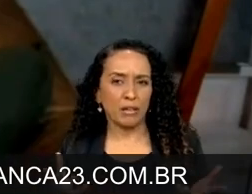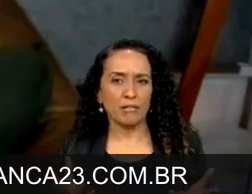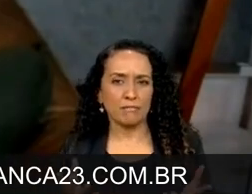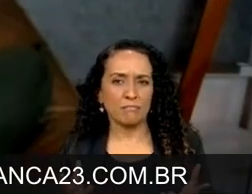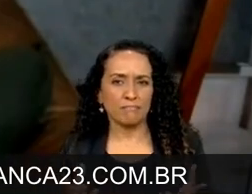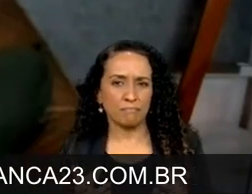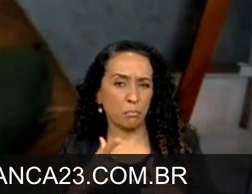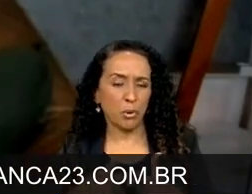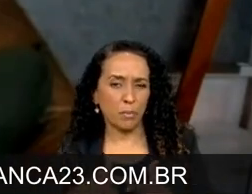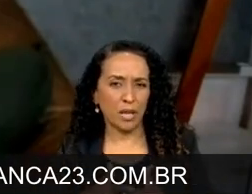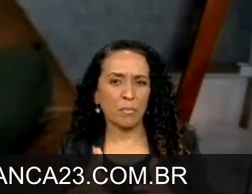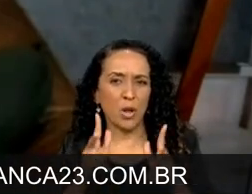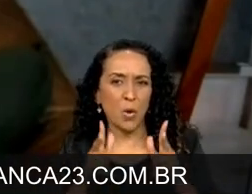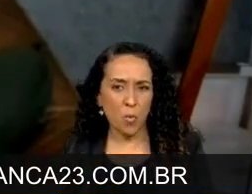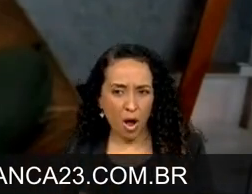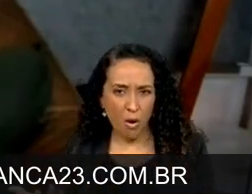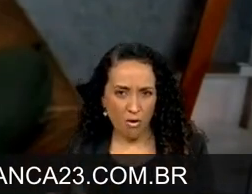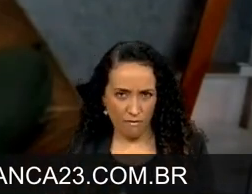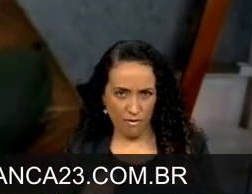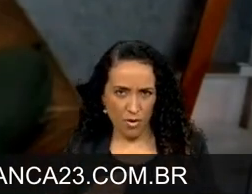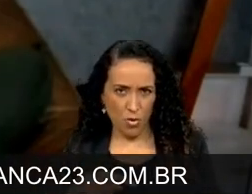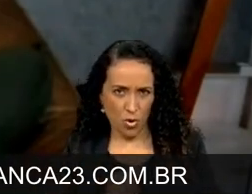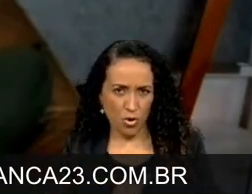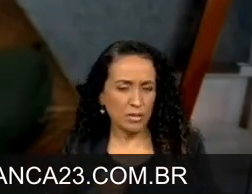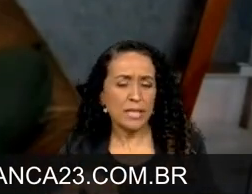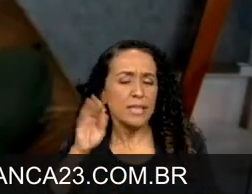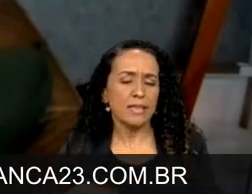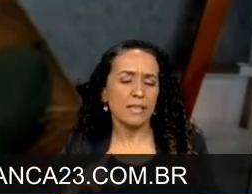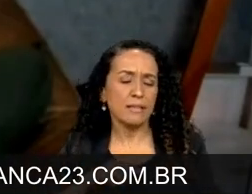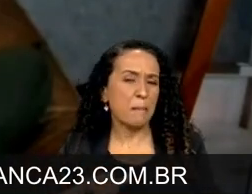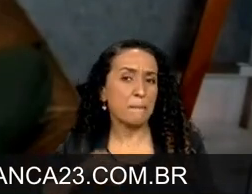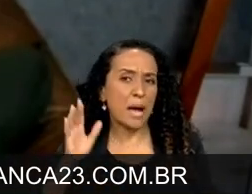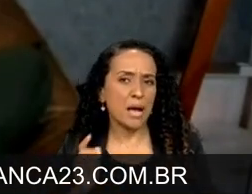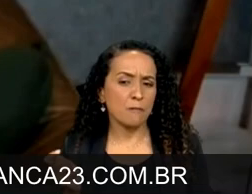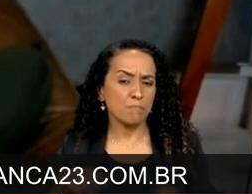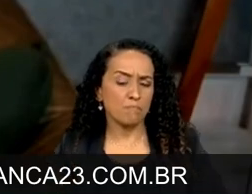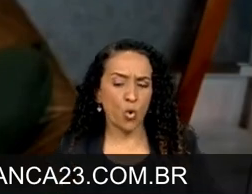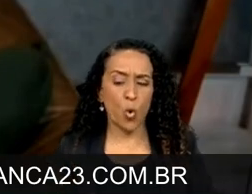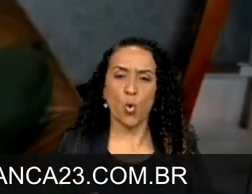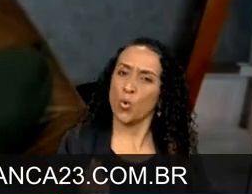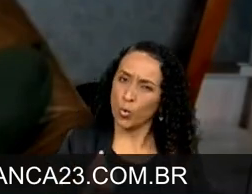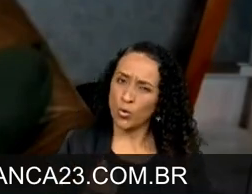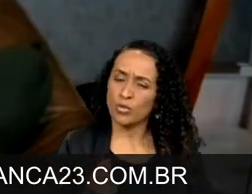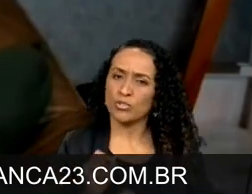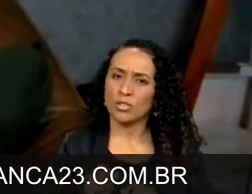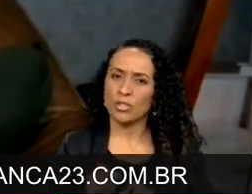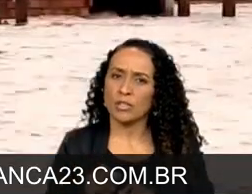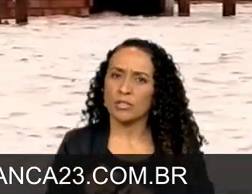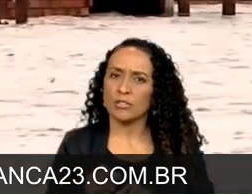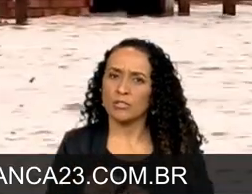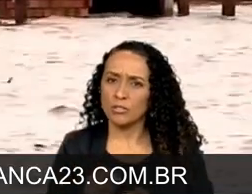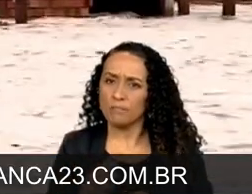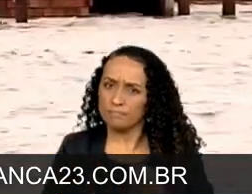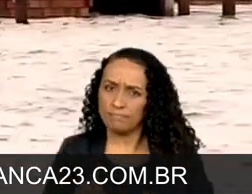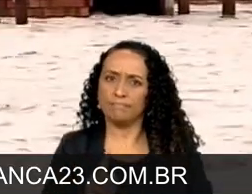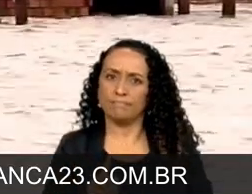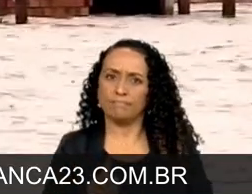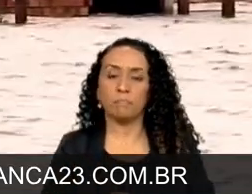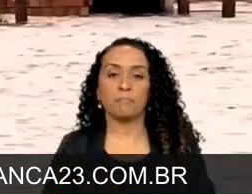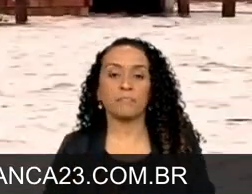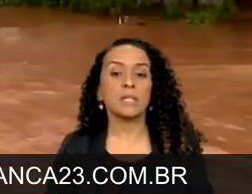que nós vivemos, quem tem mais condições econômicas de se reerguer? Segundo